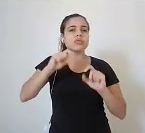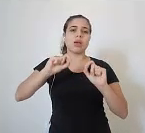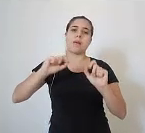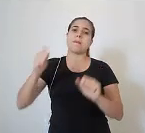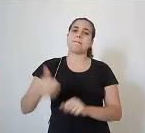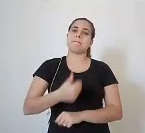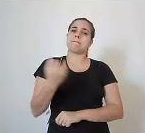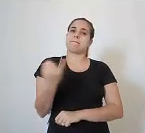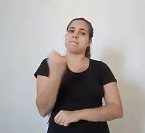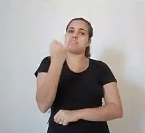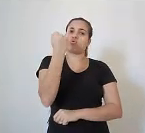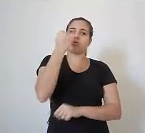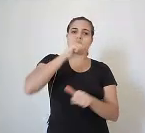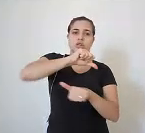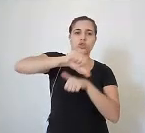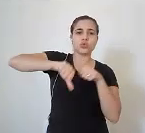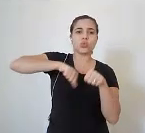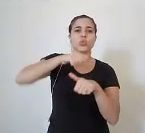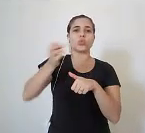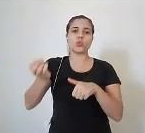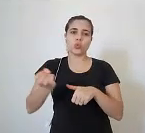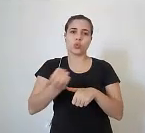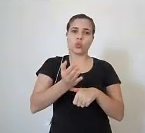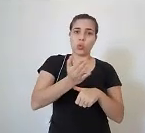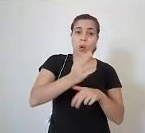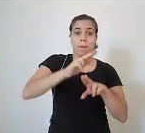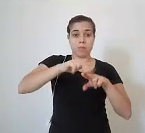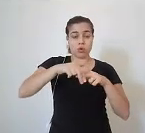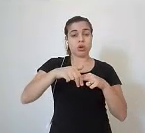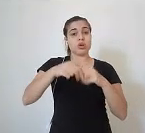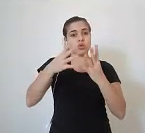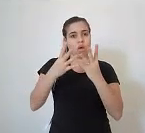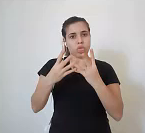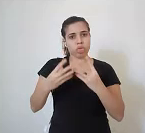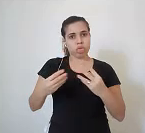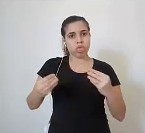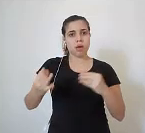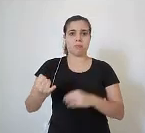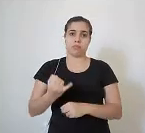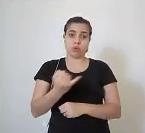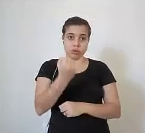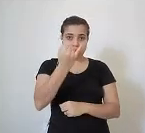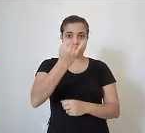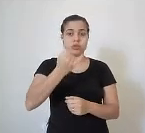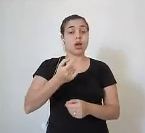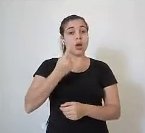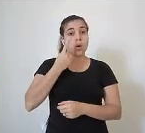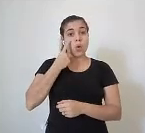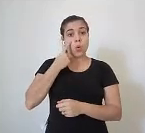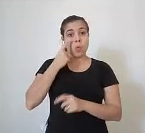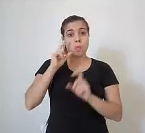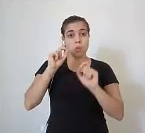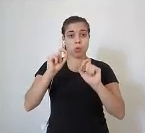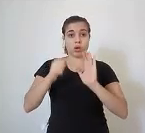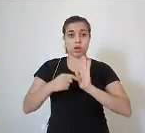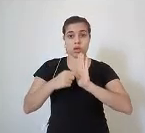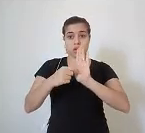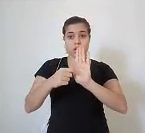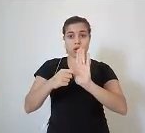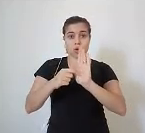de átomos iria acabar e não teria como fazer novas moléculas para gerar novos seres vivos, né? Então, isso é